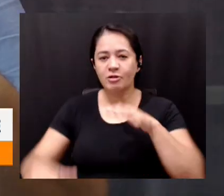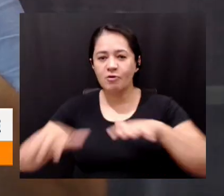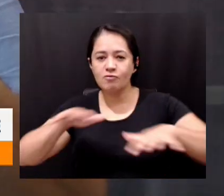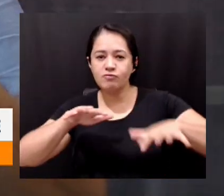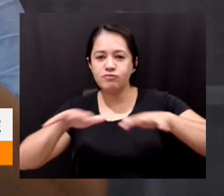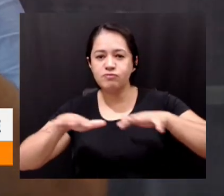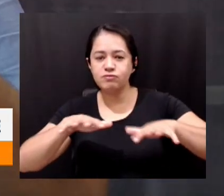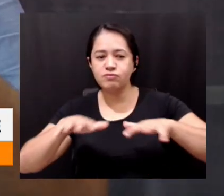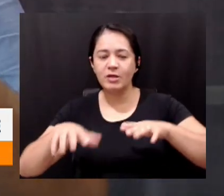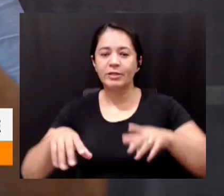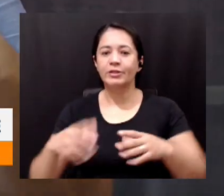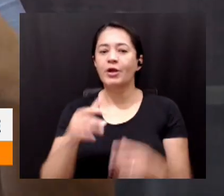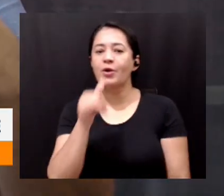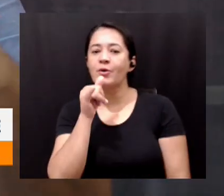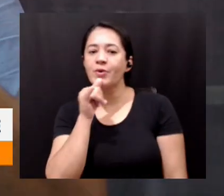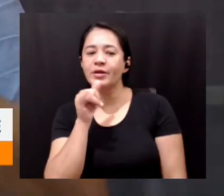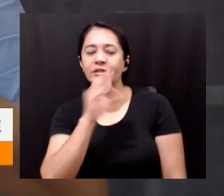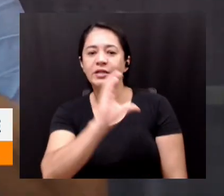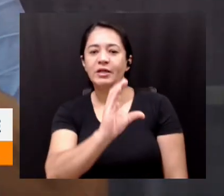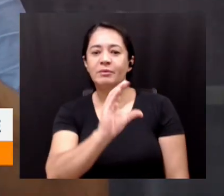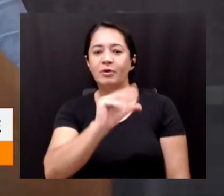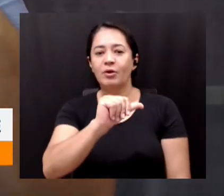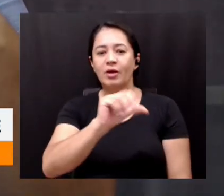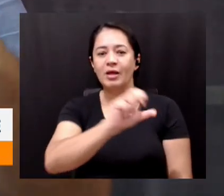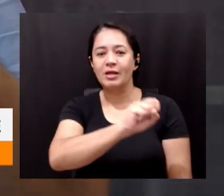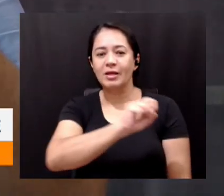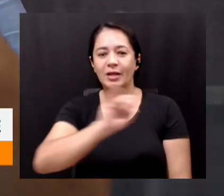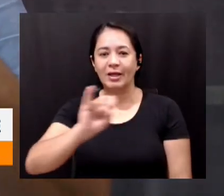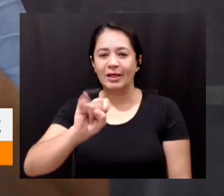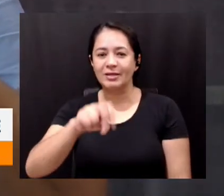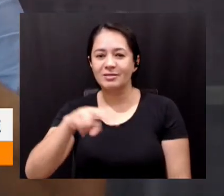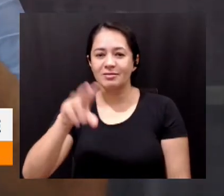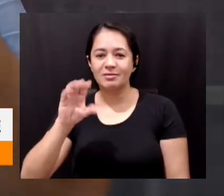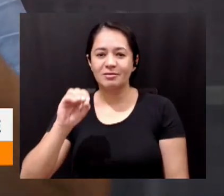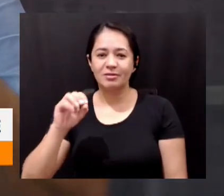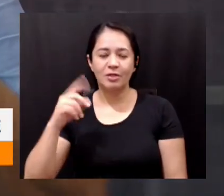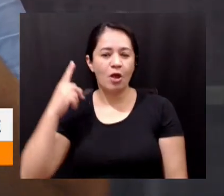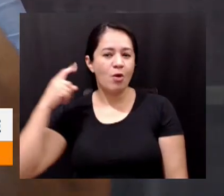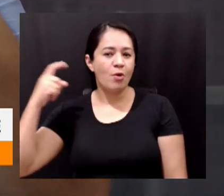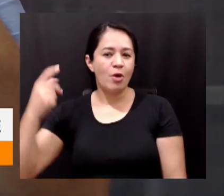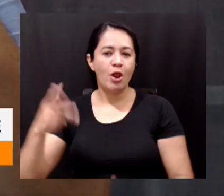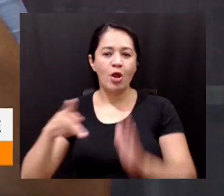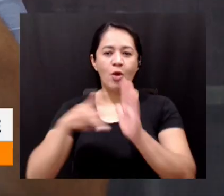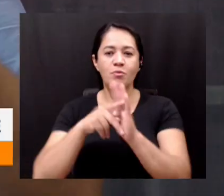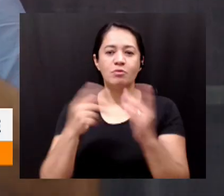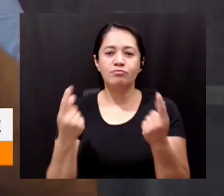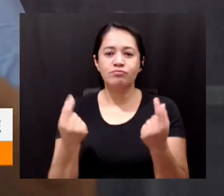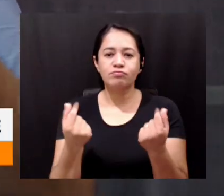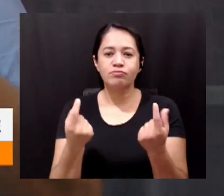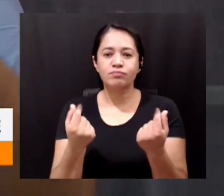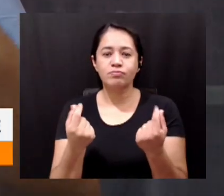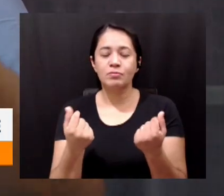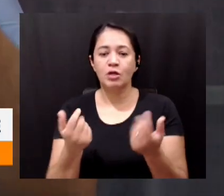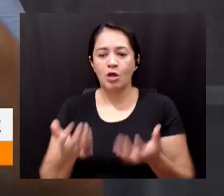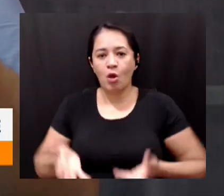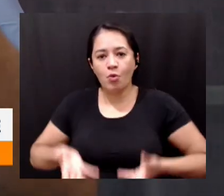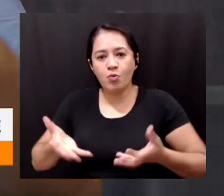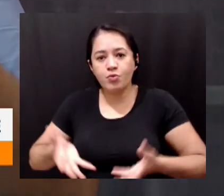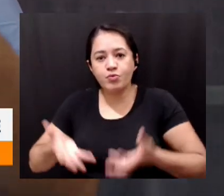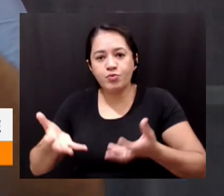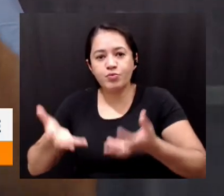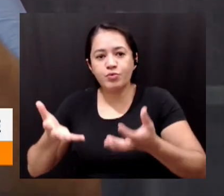os barulhinho do dinheiro, né, acontecendo, então todos esses estímulos vão colaborar para essa produção de